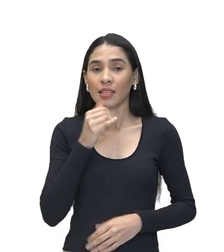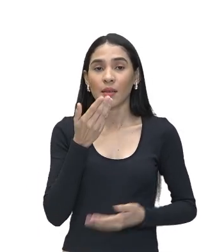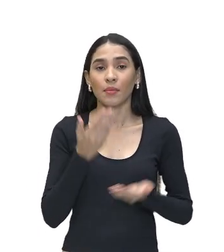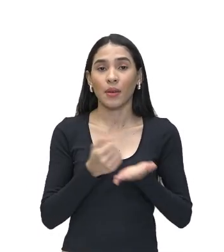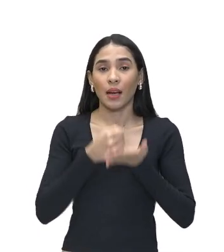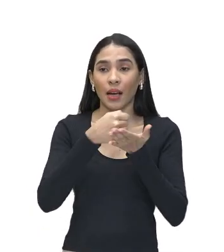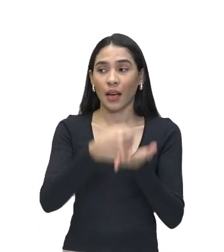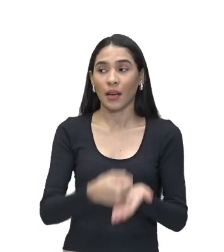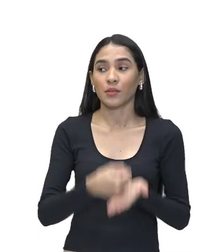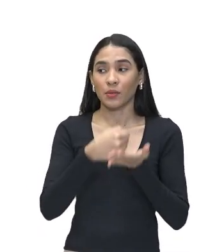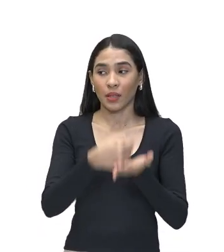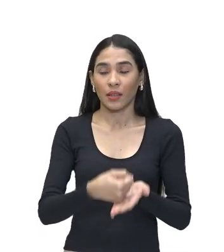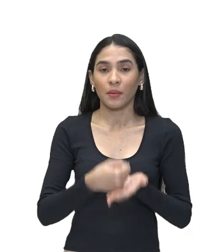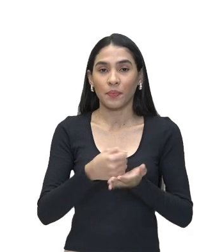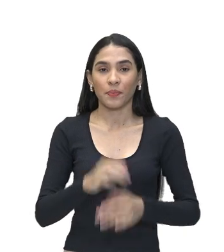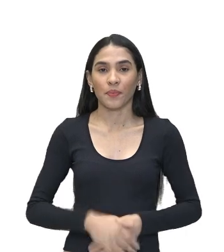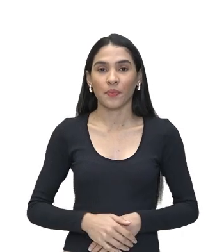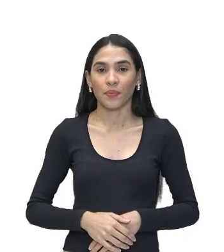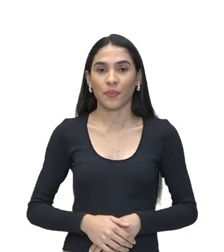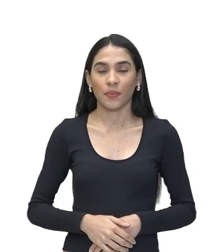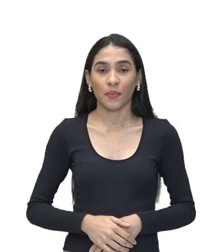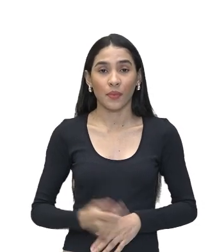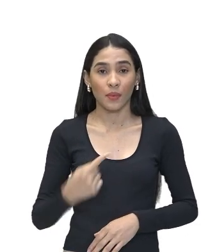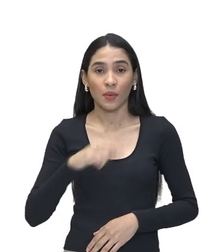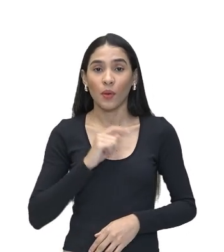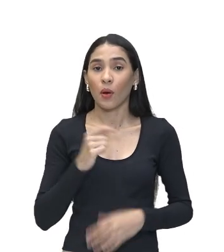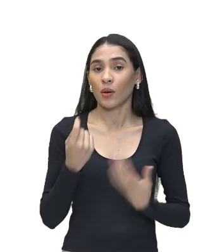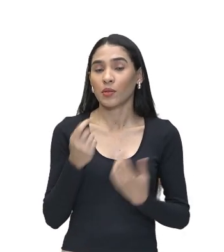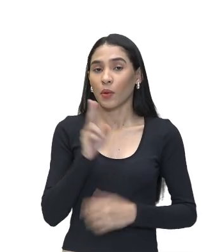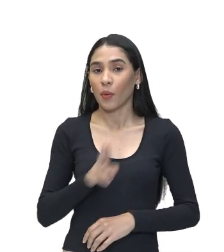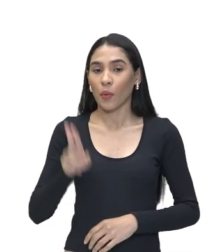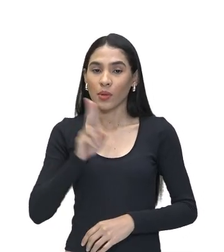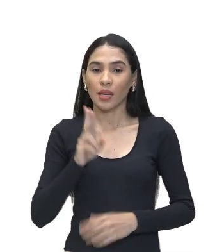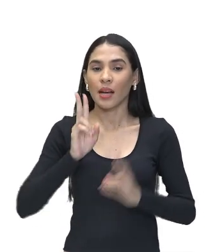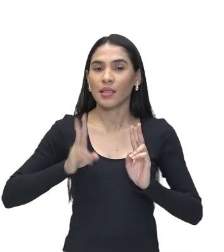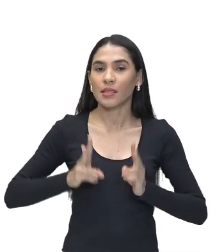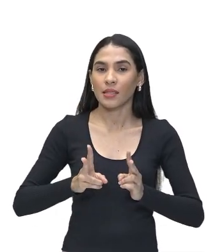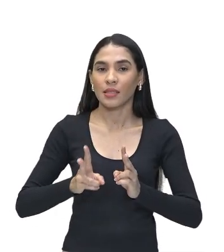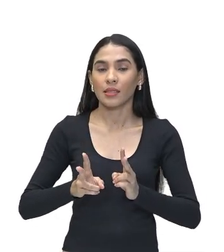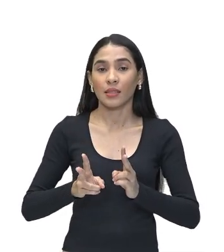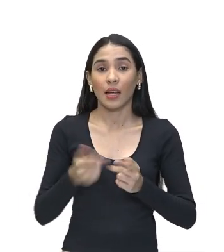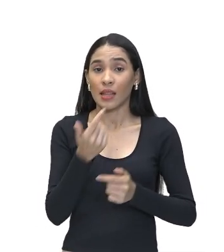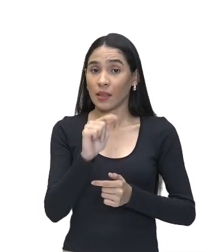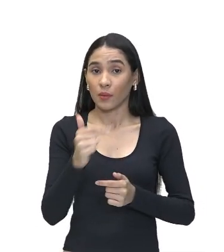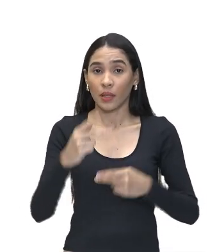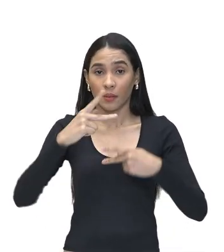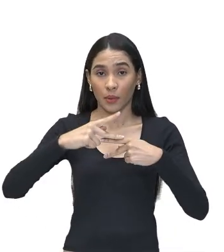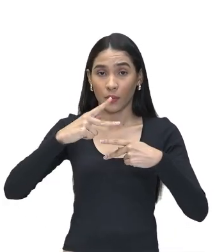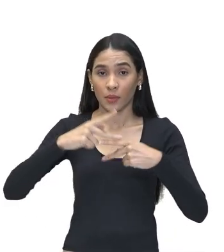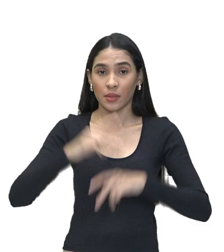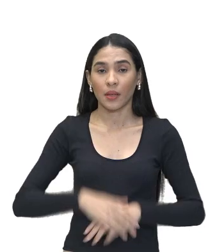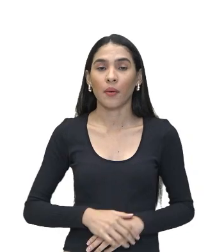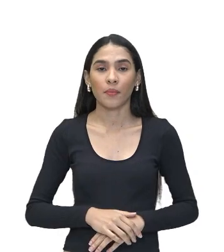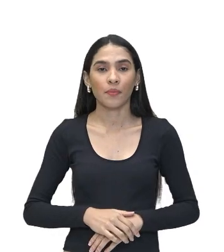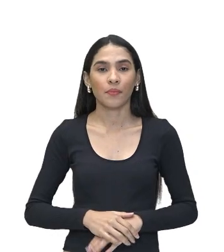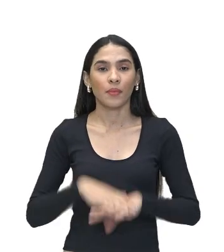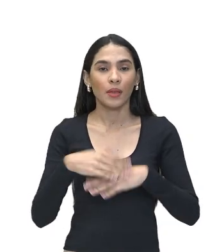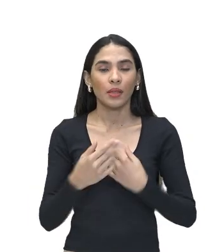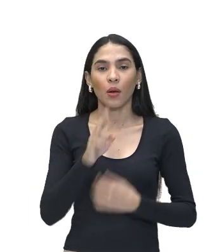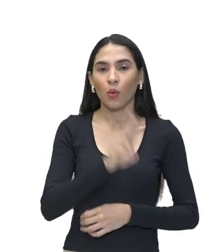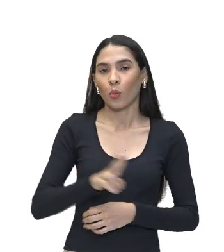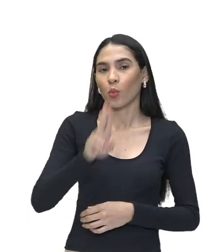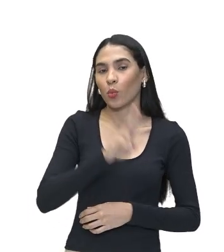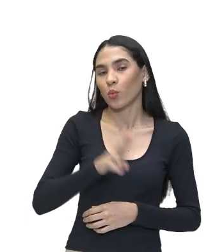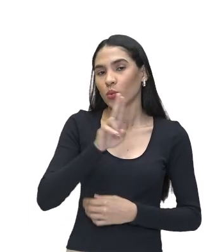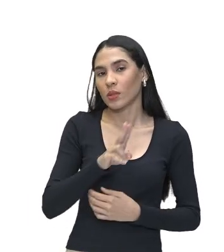auxílio, ajuda, nós vamos utilizar ele sem a preposição. Então, use a construção